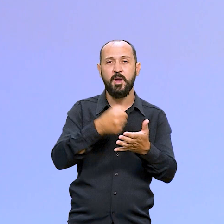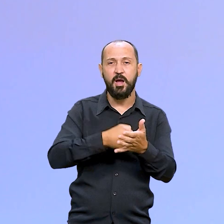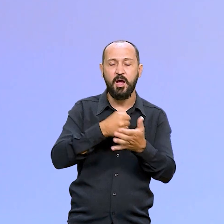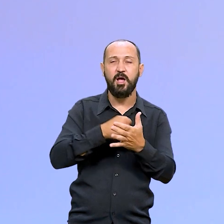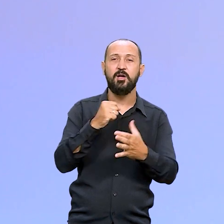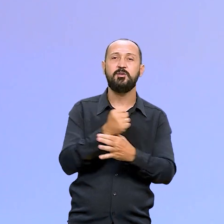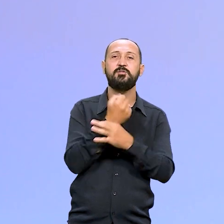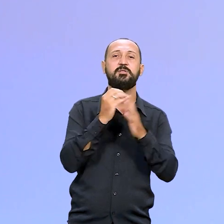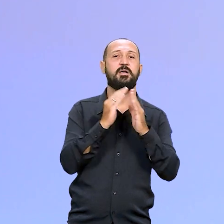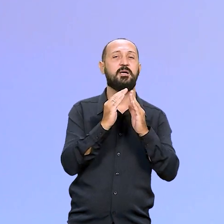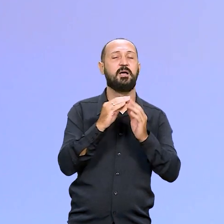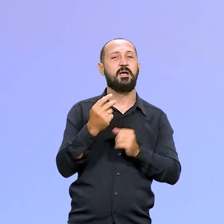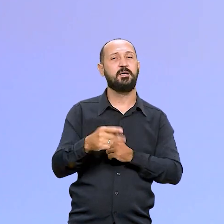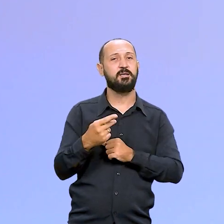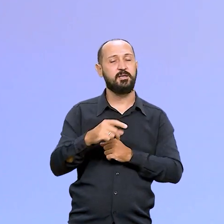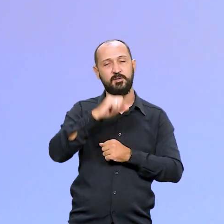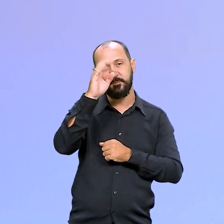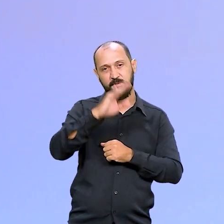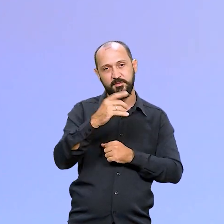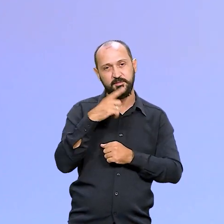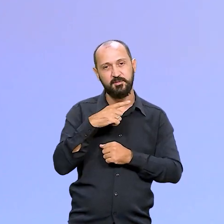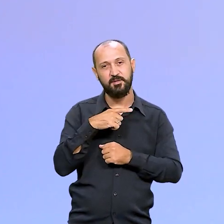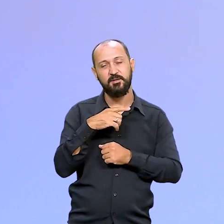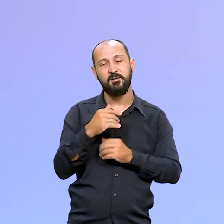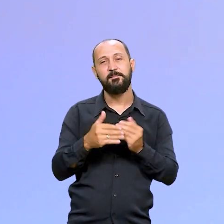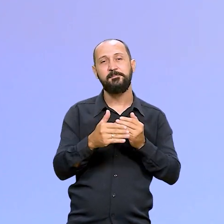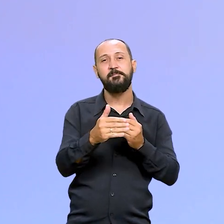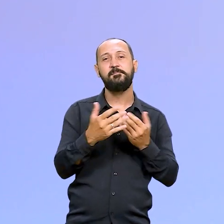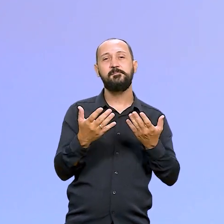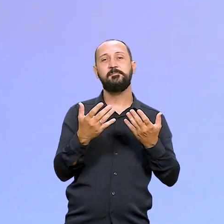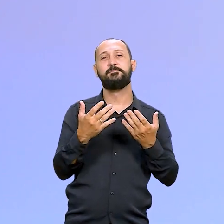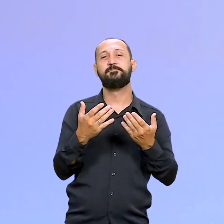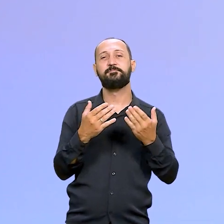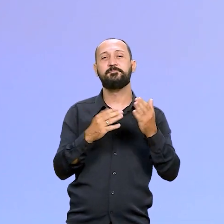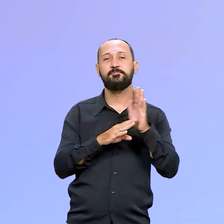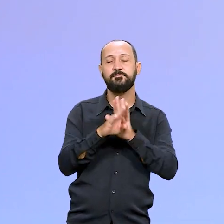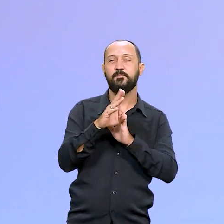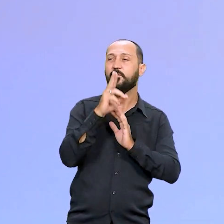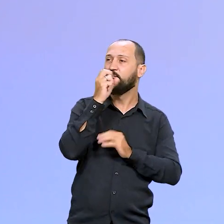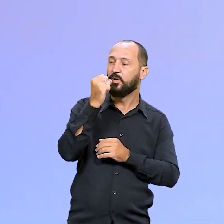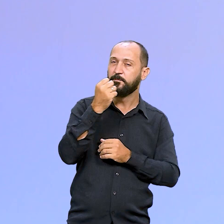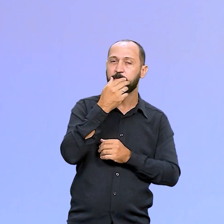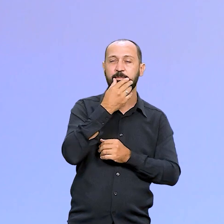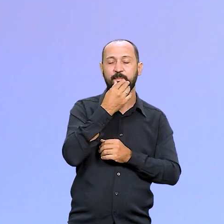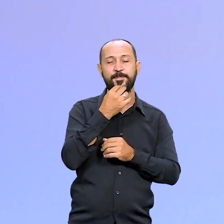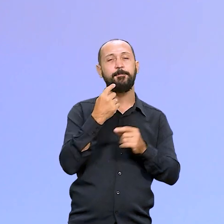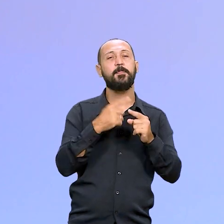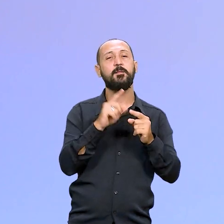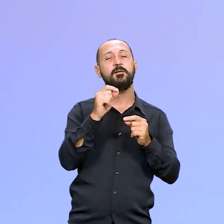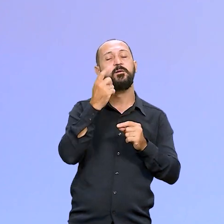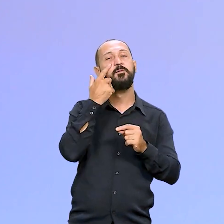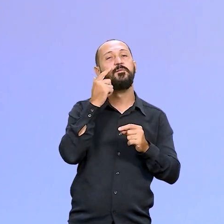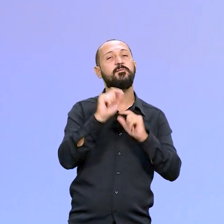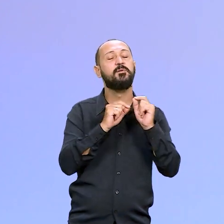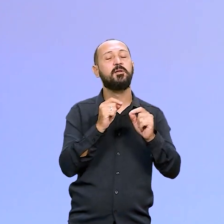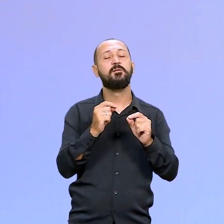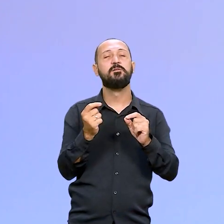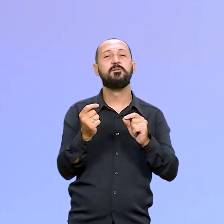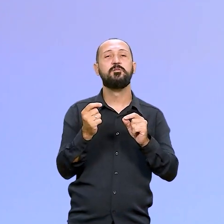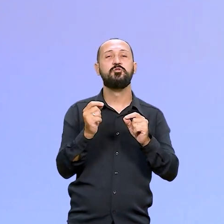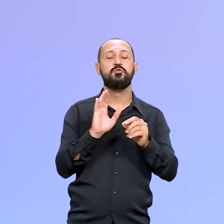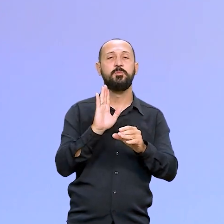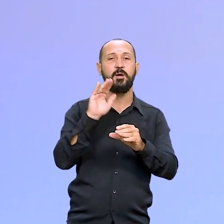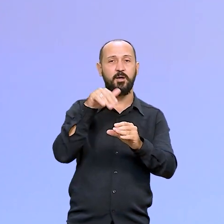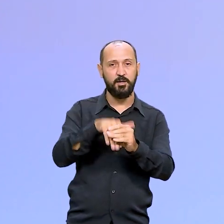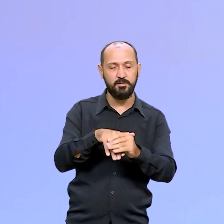isso do que uma garantia imobiliári ainda mais no Brasil que o setor imobiliário Anda Tão e tão elevado tão aquecido né e até mesmo que a gente vem de